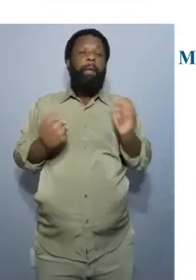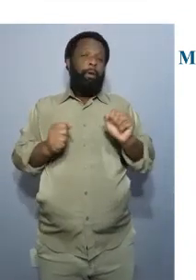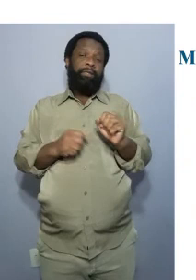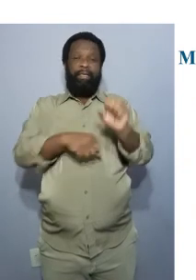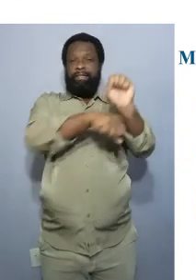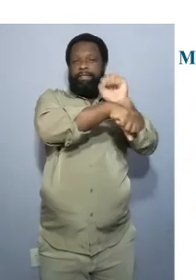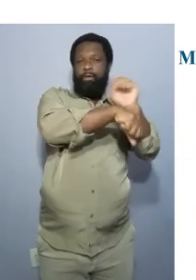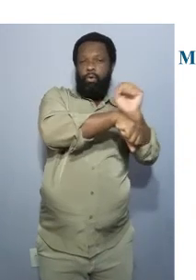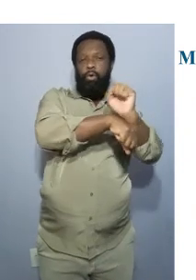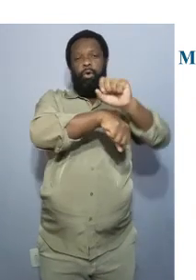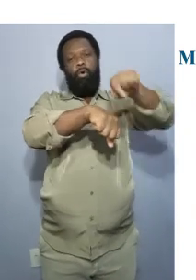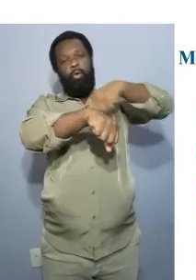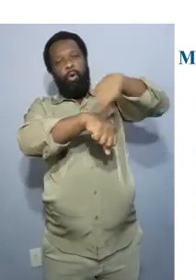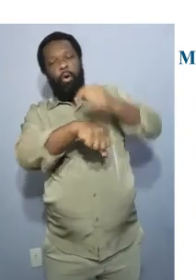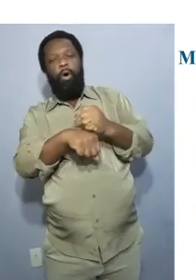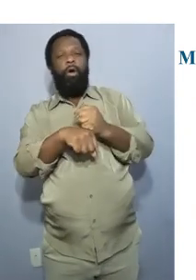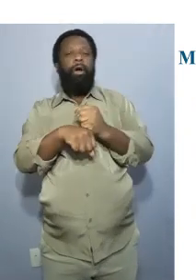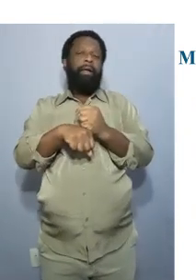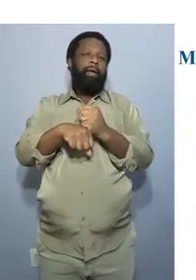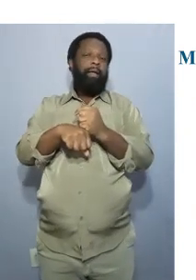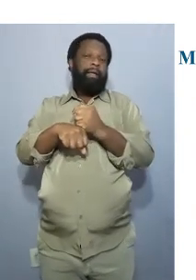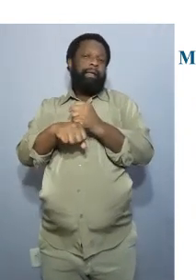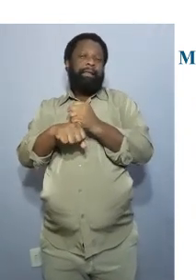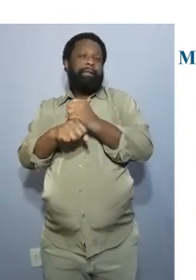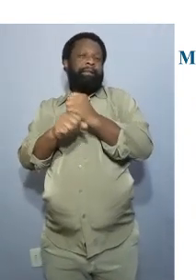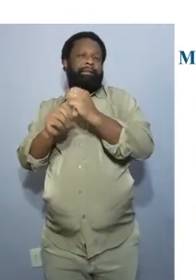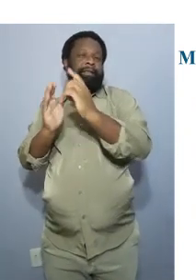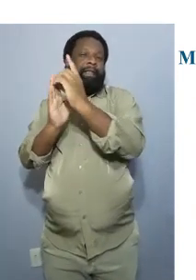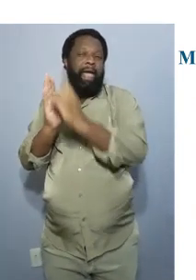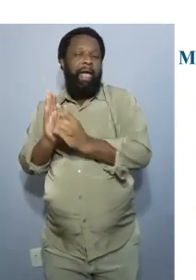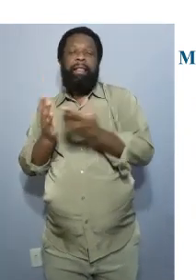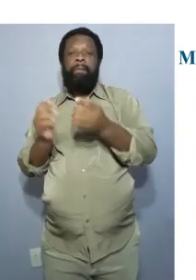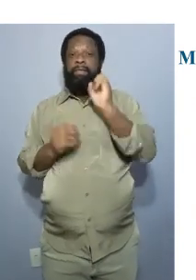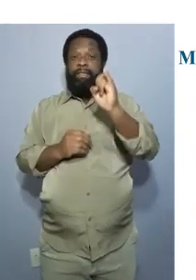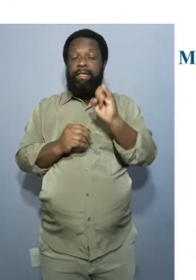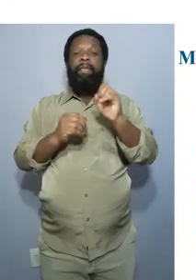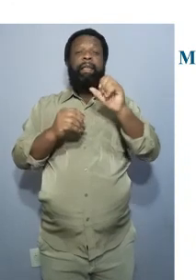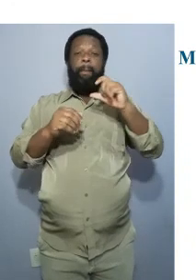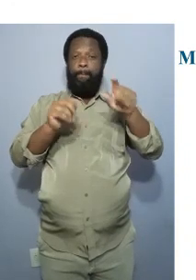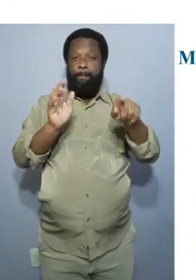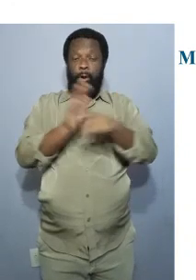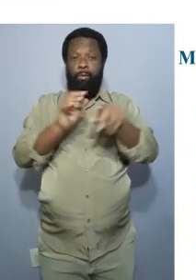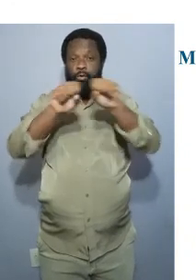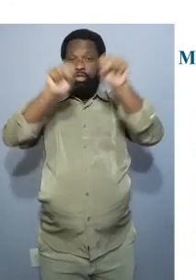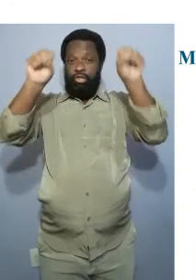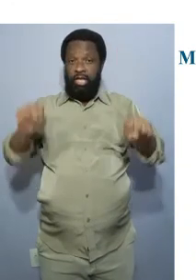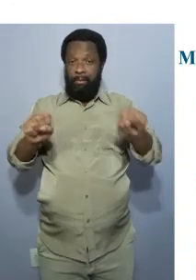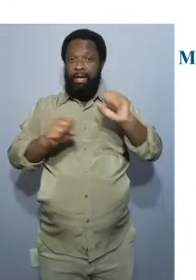delas de tempo, né? Segundo, hora, anos, décadas. Mas se ele pedir no sistema internacional, a gente já sabe que é